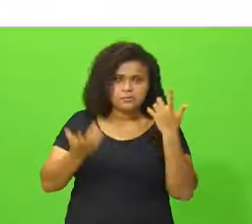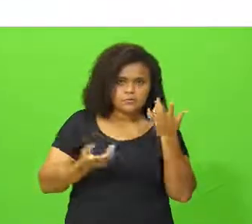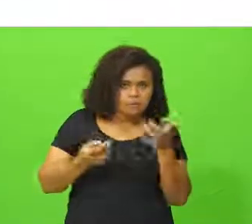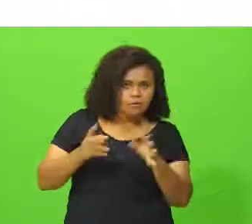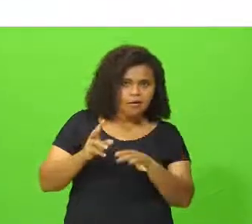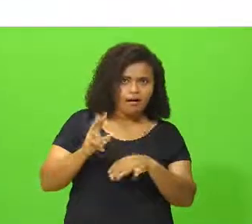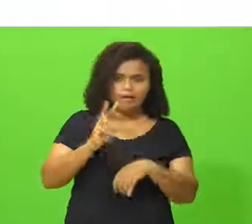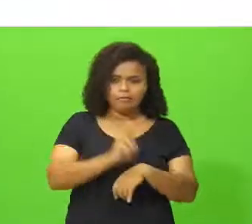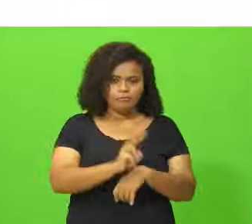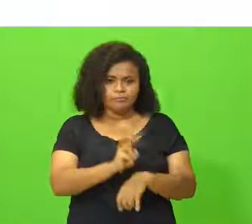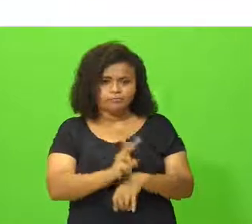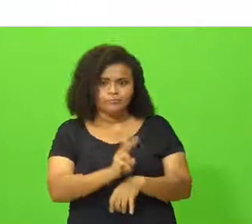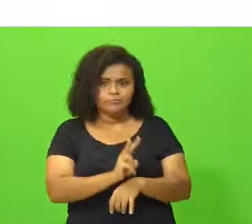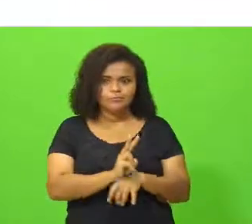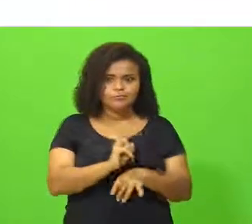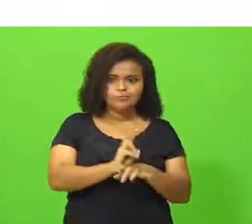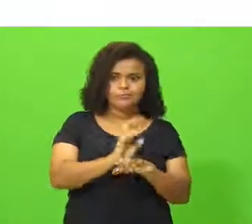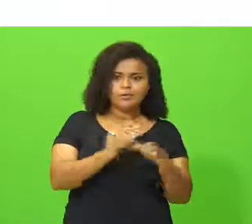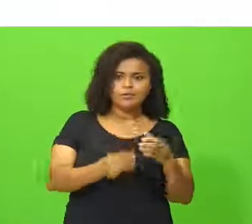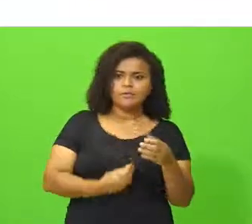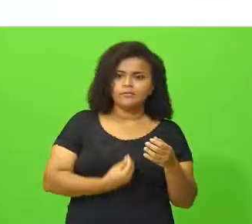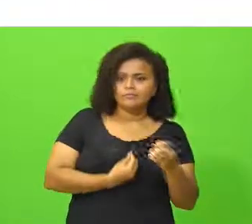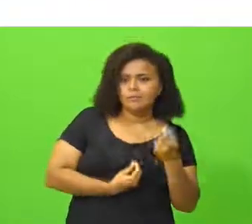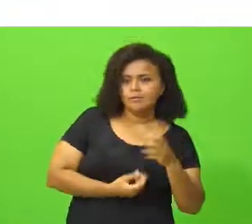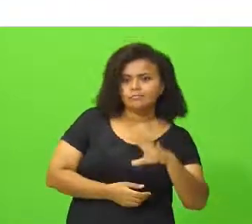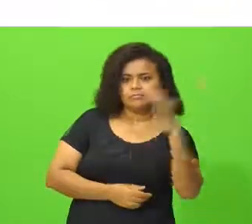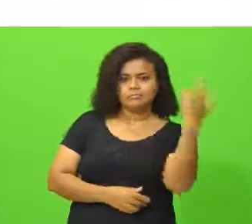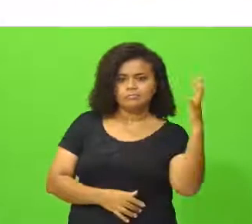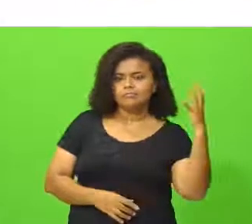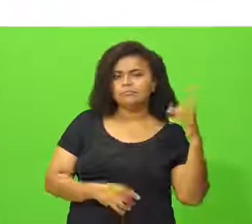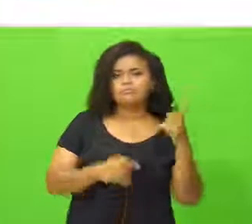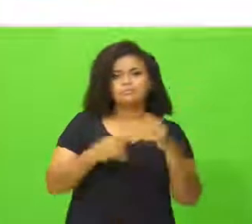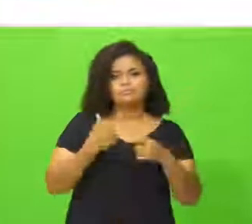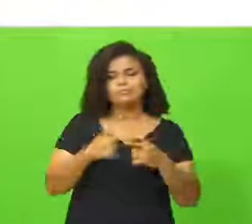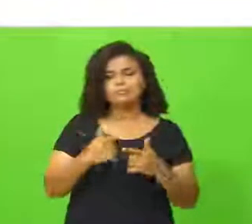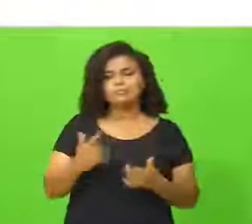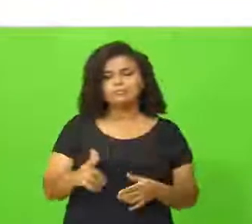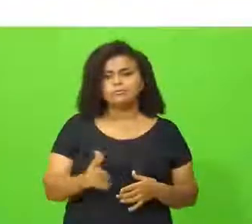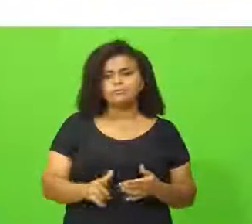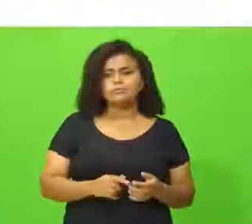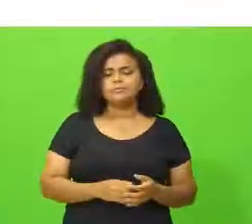em preservá-la, em mantê-la, né? Em seguida, nós vamos falar